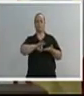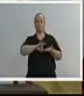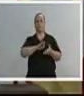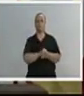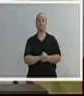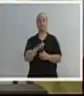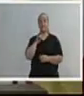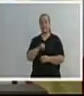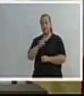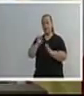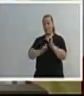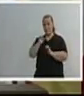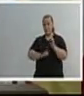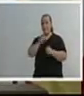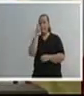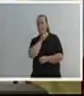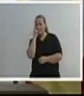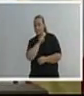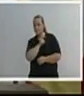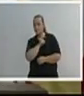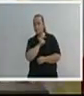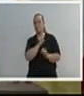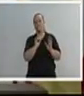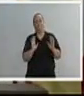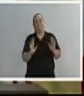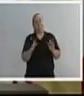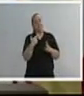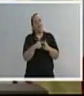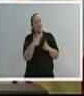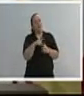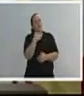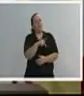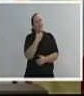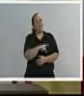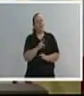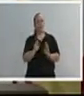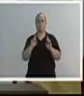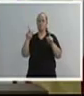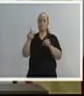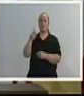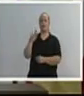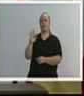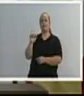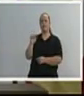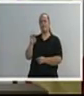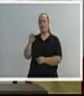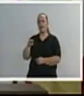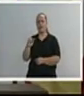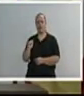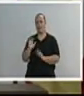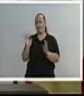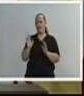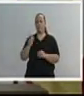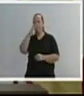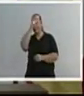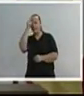estiver mentindo com o termo, quem vai responder é ela judicialmente. Não a prefeitura, não a FAEMA. Tem que ser dado, tem que ser um ato,